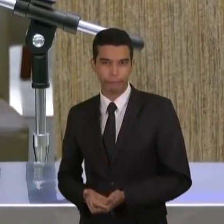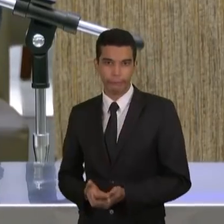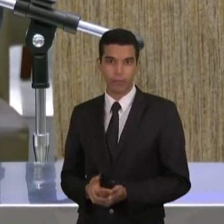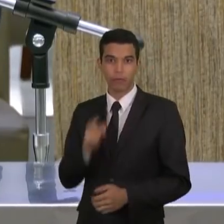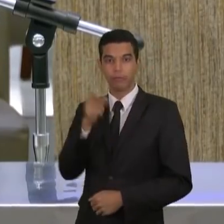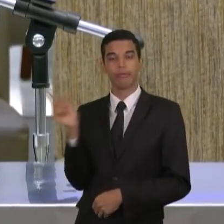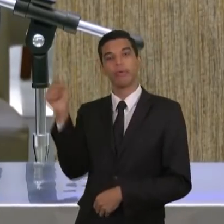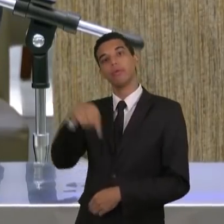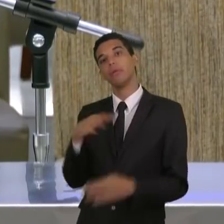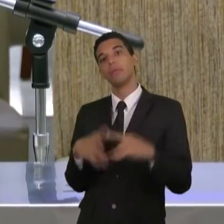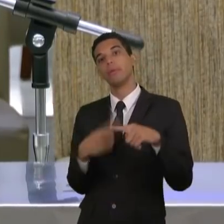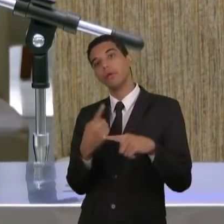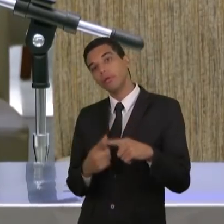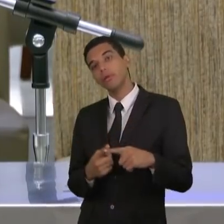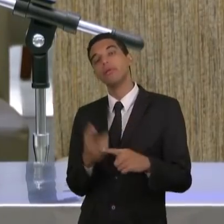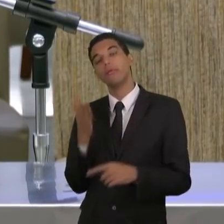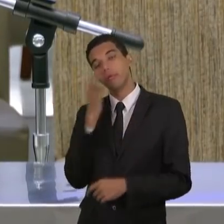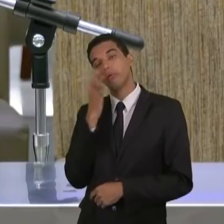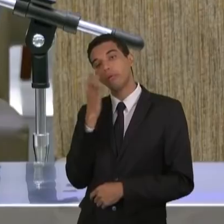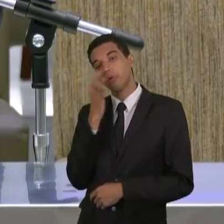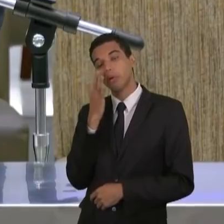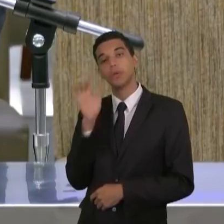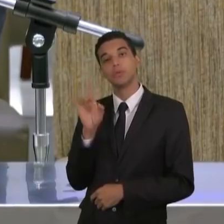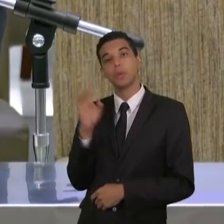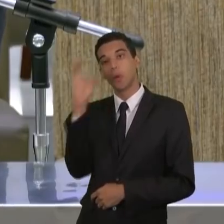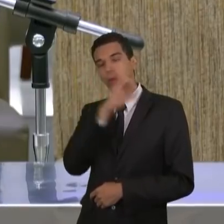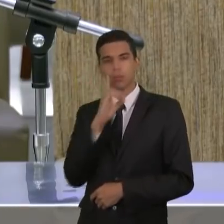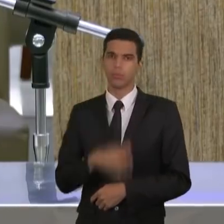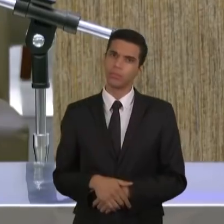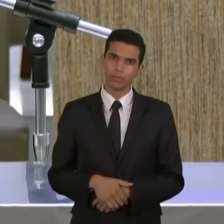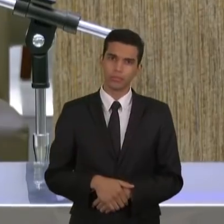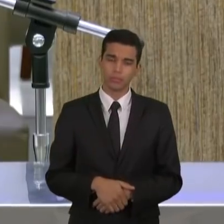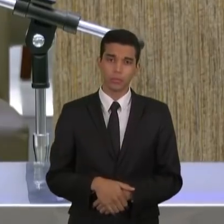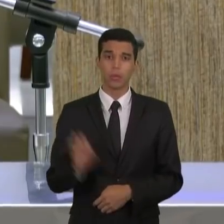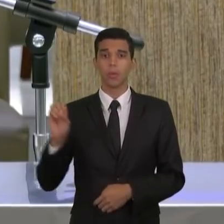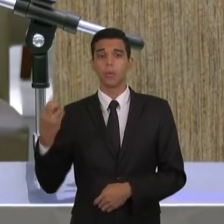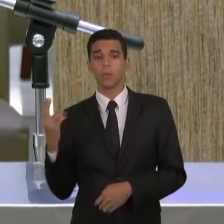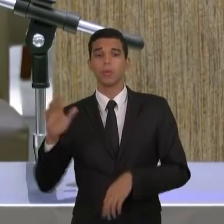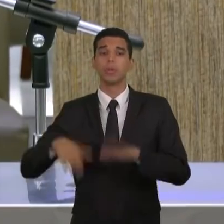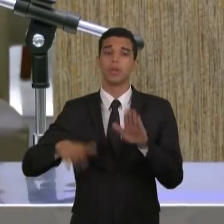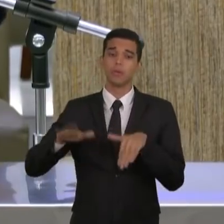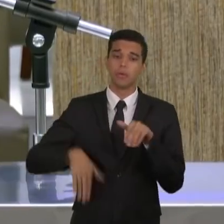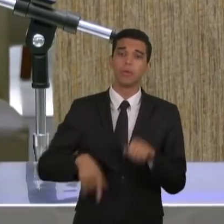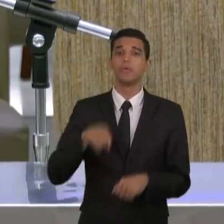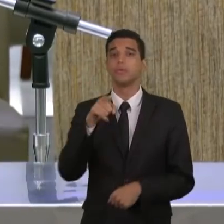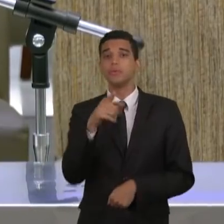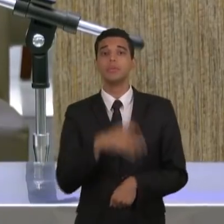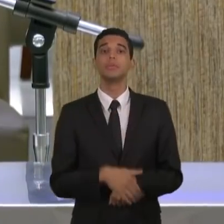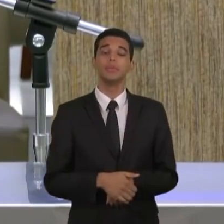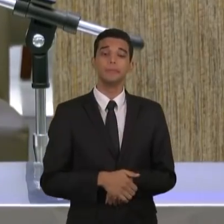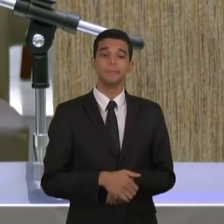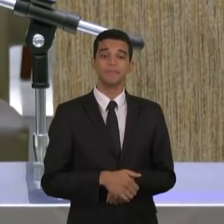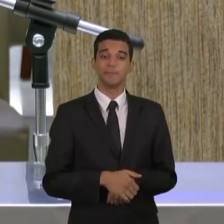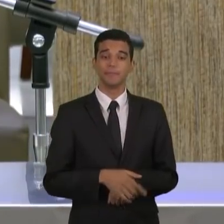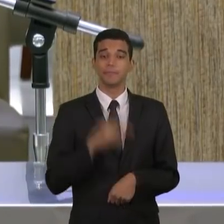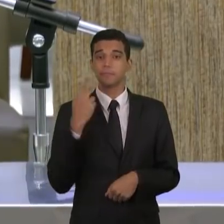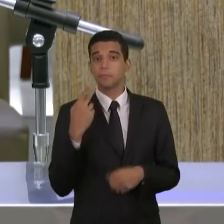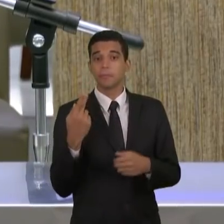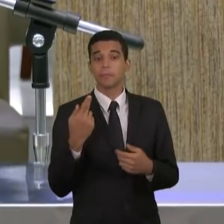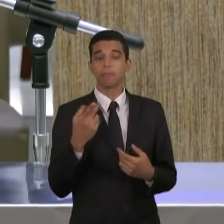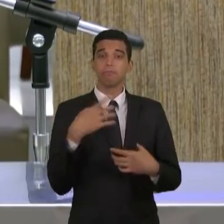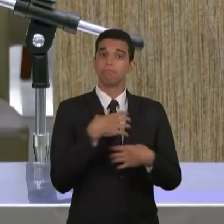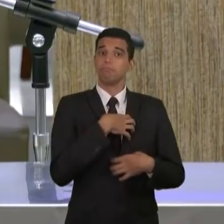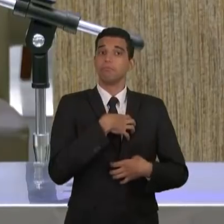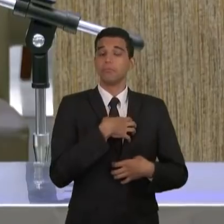quer ter um relacionamento com você de apenas em uma campanha em uma situação em alguma coisa que você